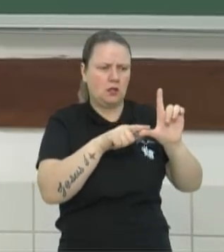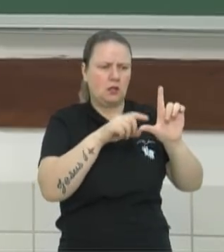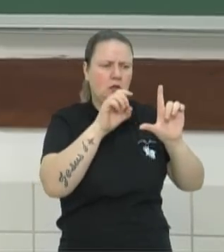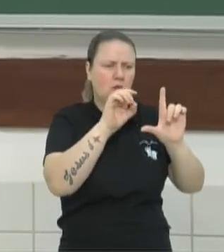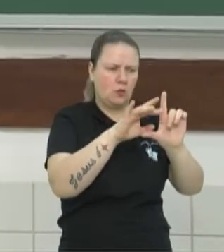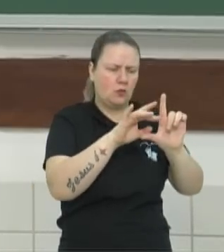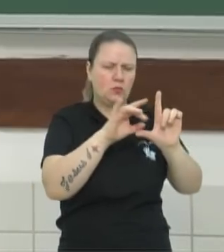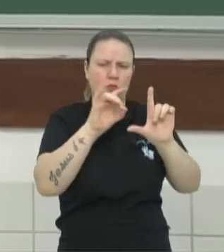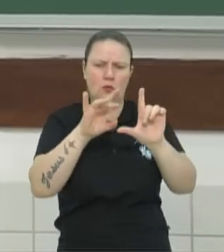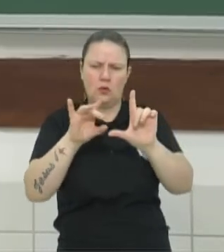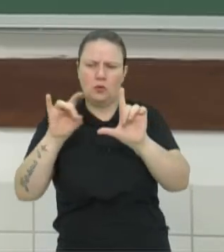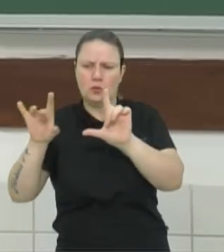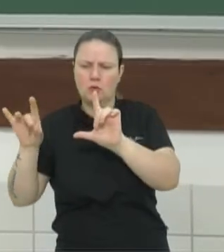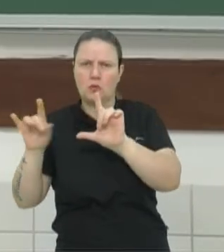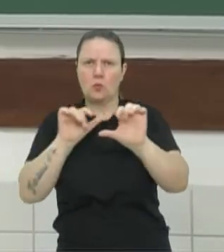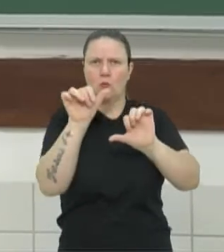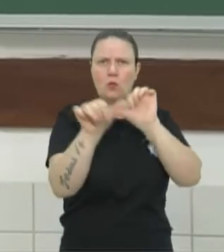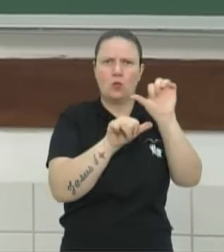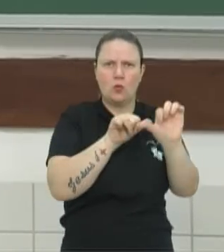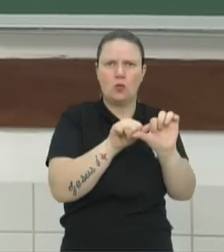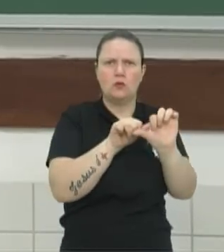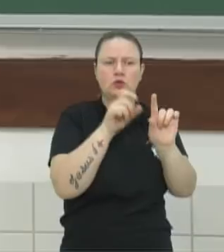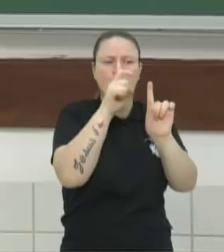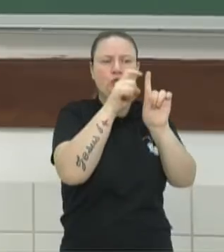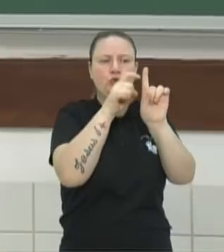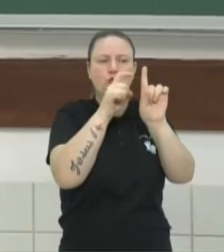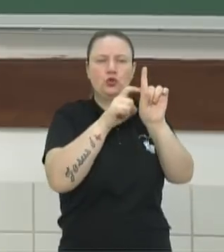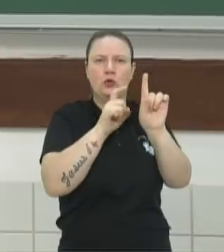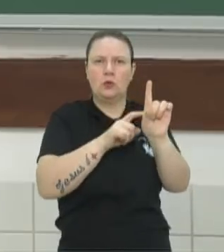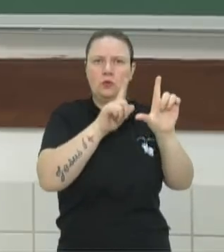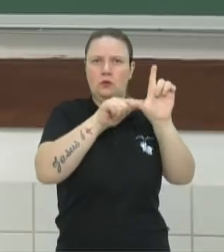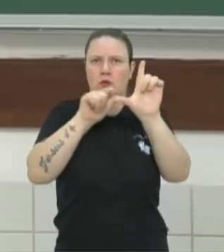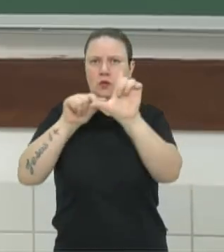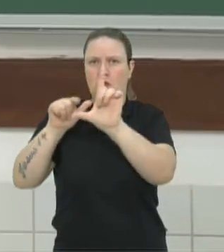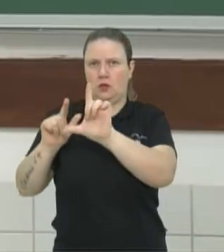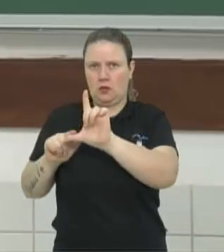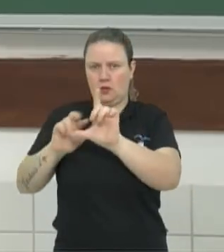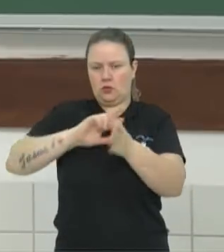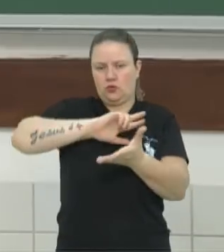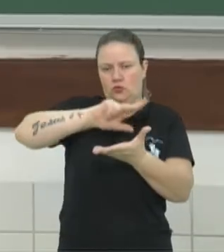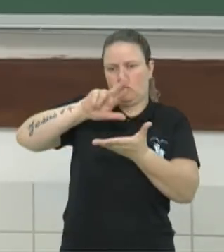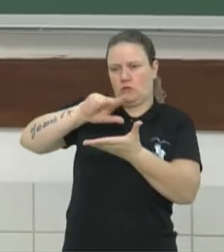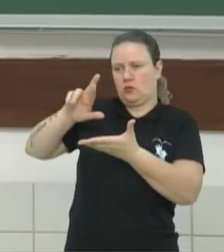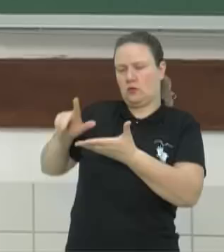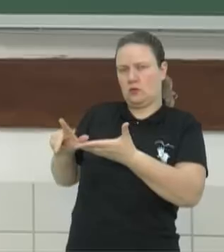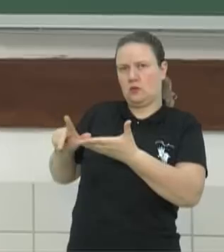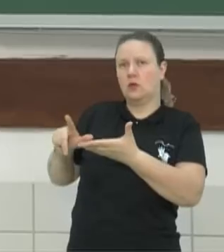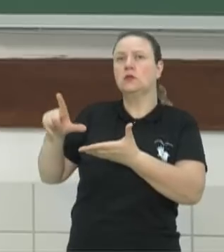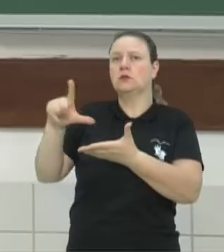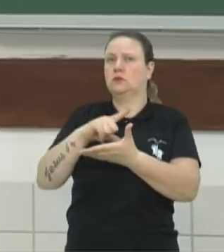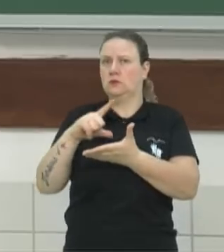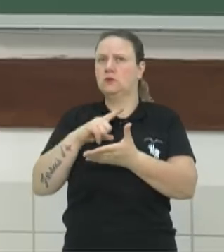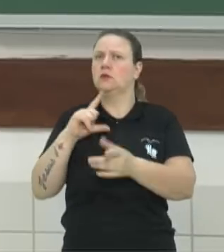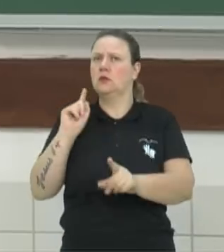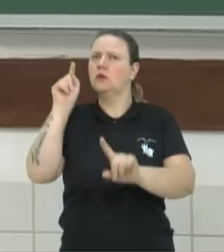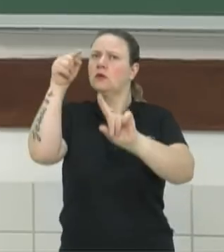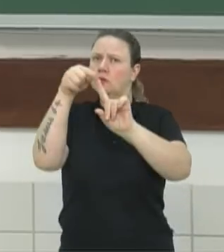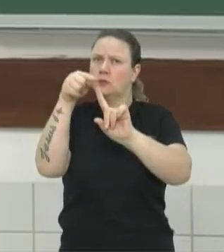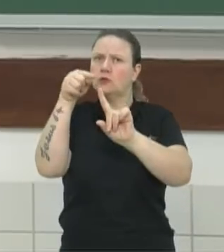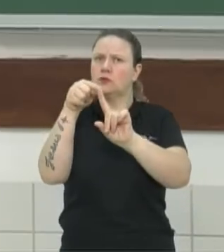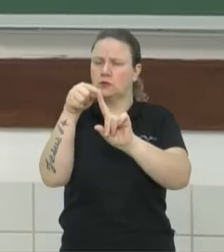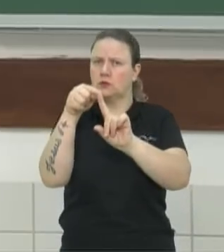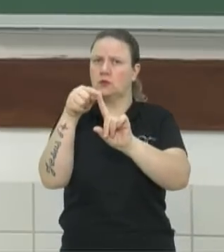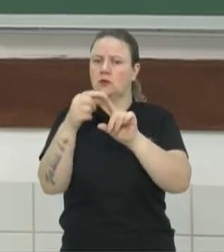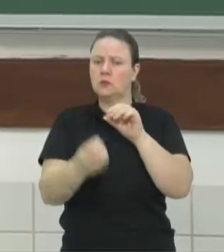atenção para outra questão. Então, nesse caso, eu teria que estudar mais um pouquinho, mas eu sei que a diferenciação entre aquelas letras ali é